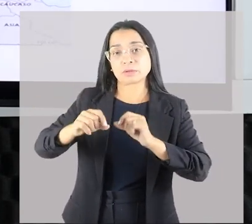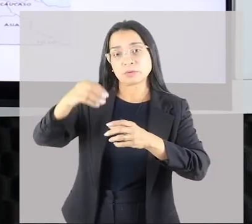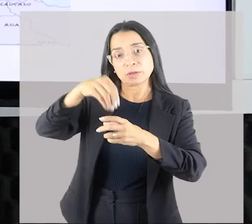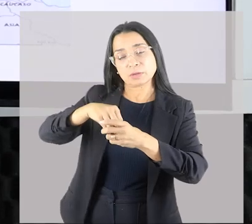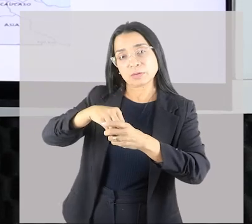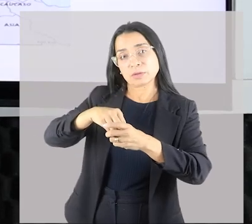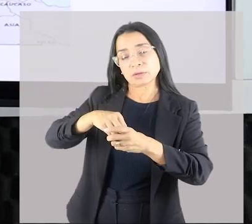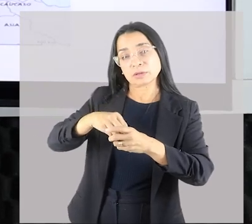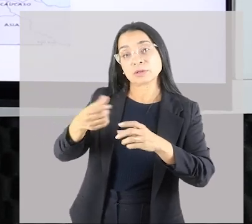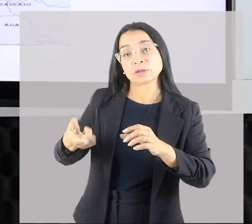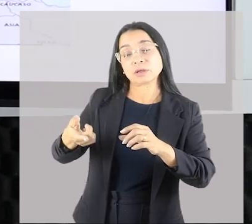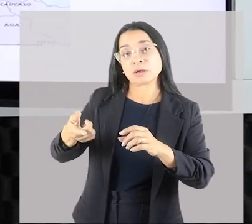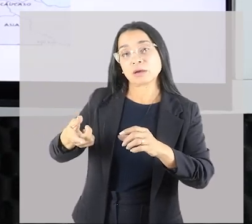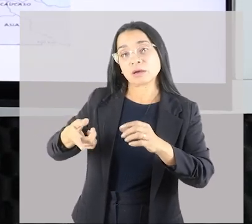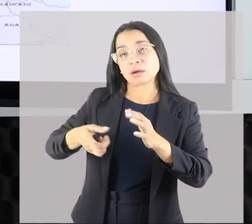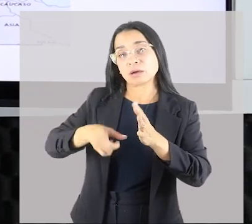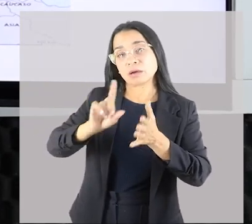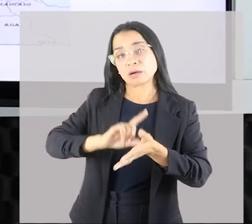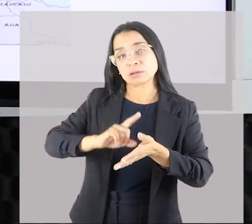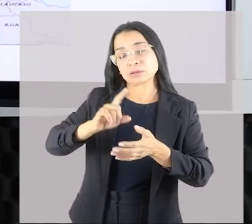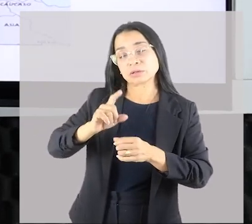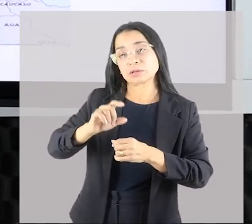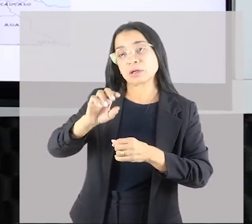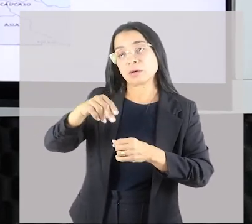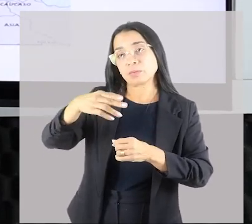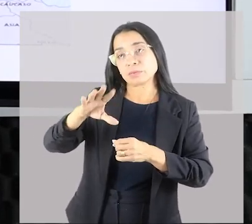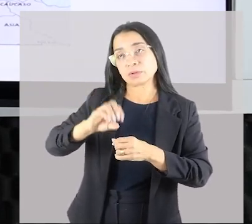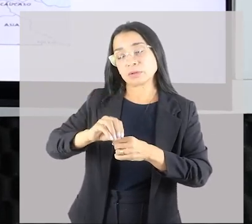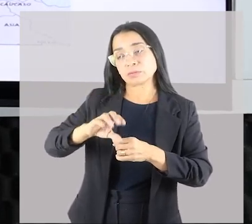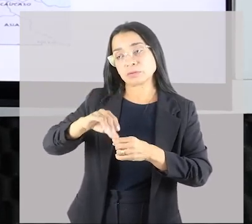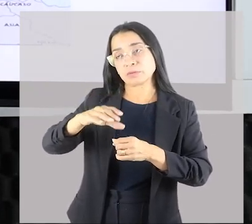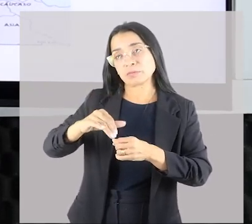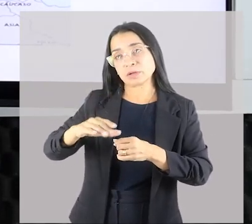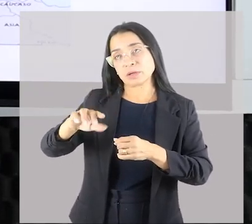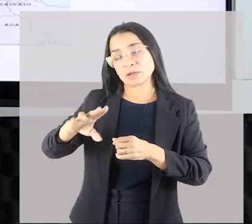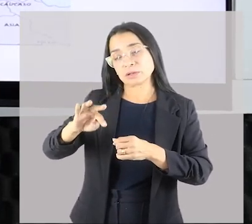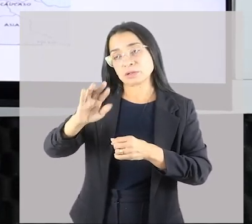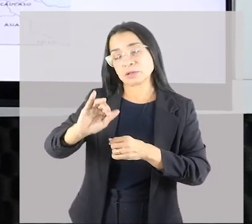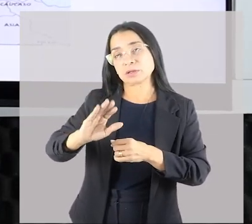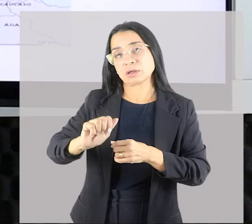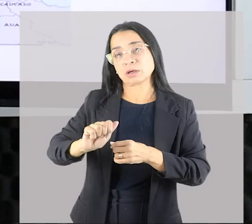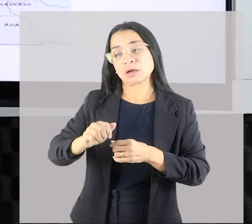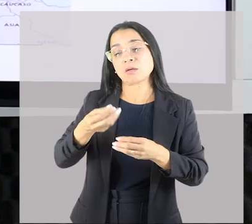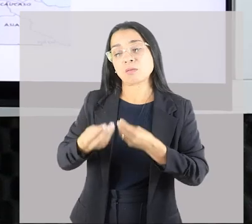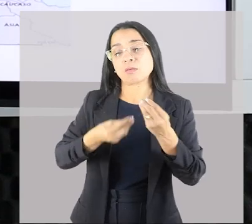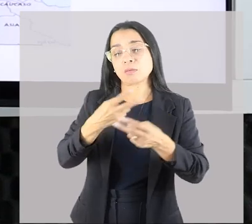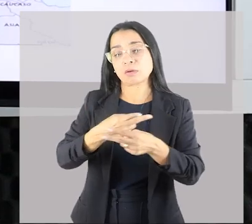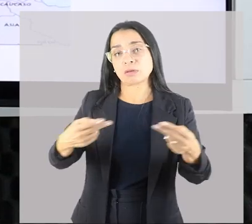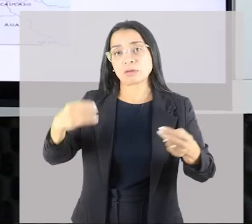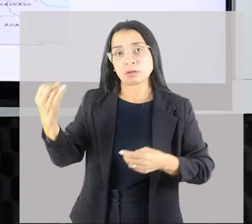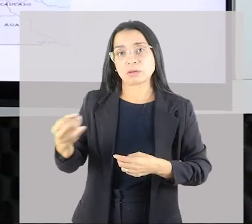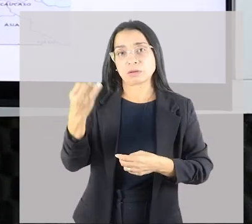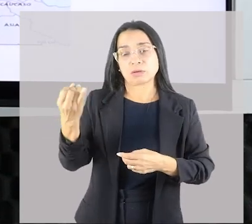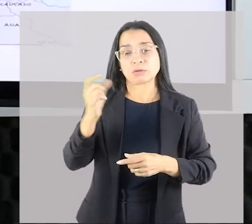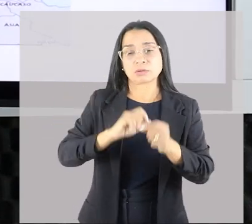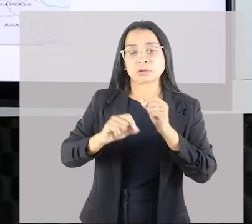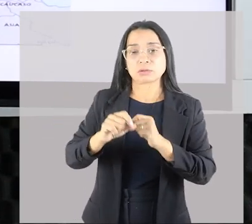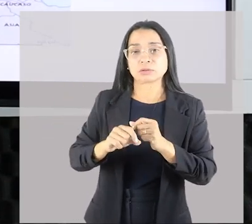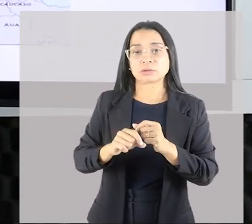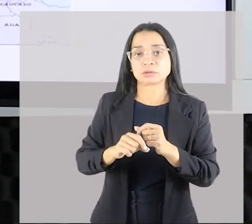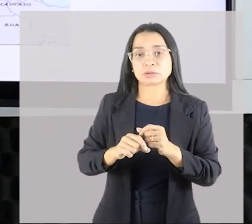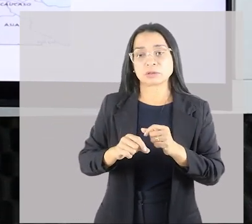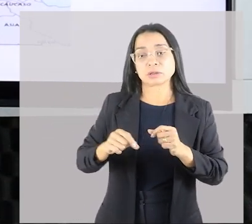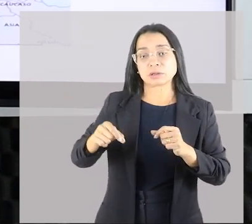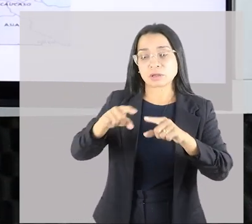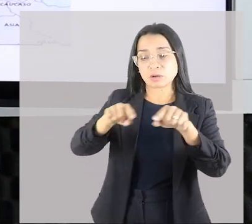União Soviética. E não apenas como um país qualquer, mas como um elemento importante da União Soviética, tá certo? O território ucraniano ele tem